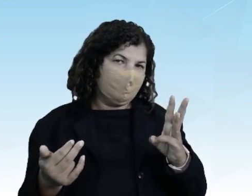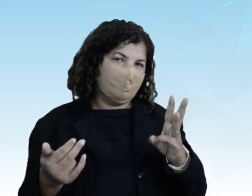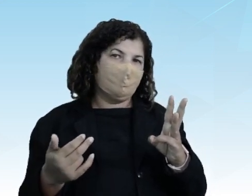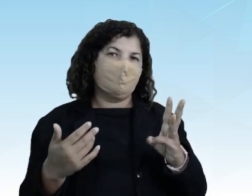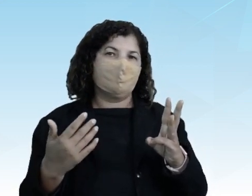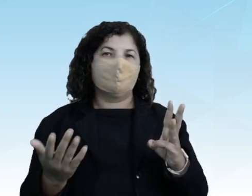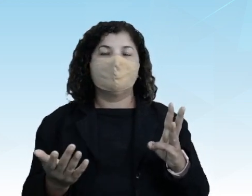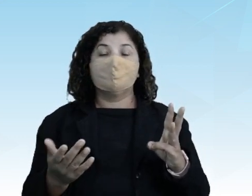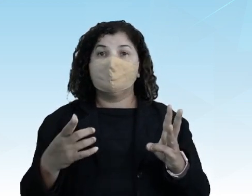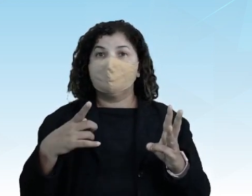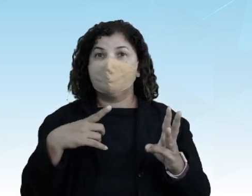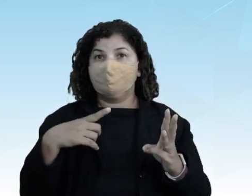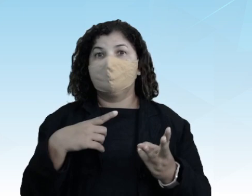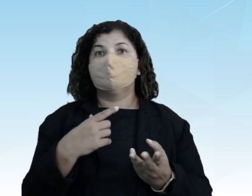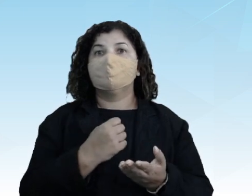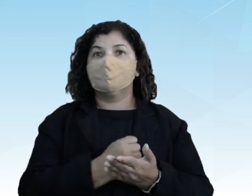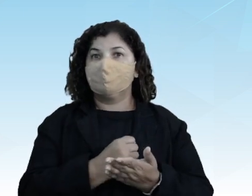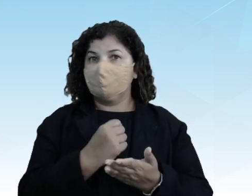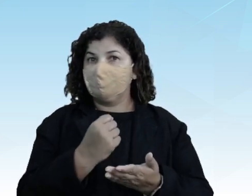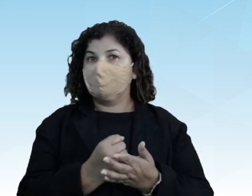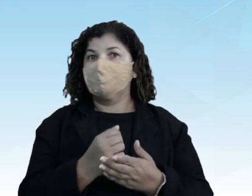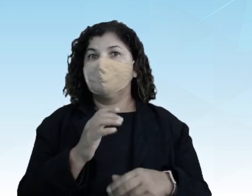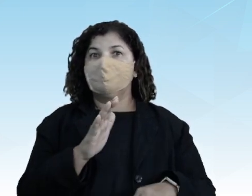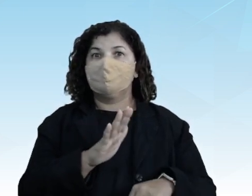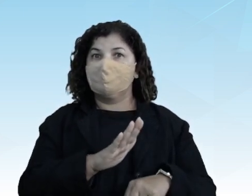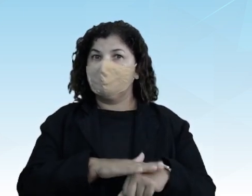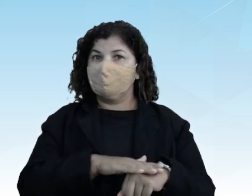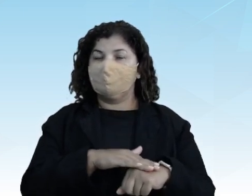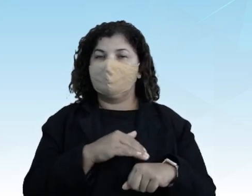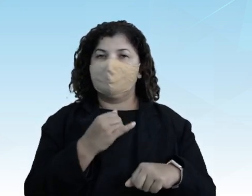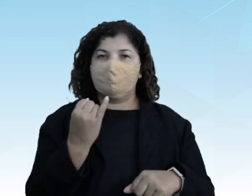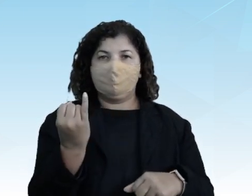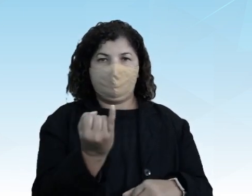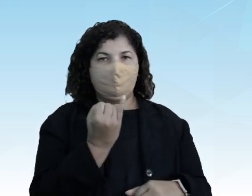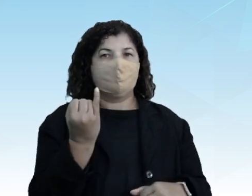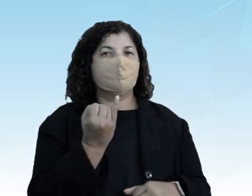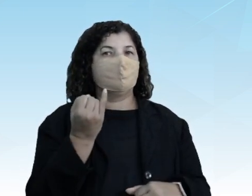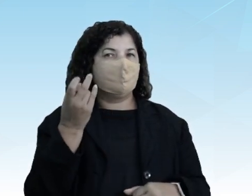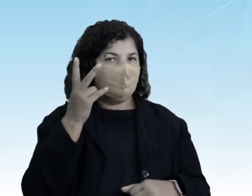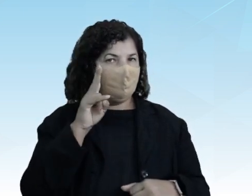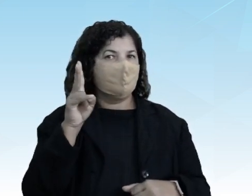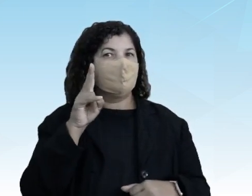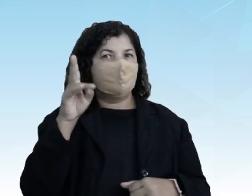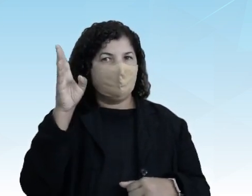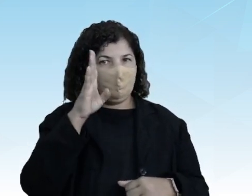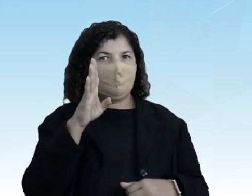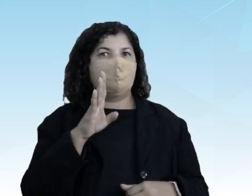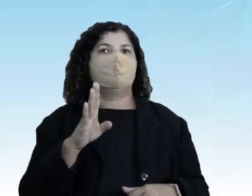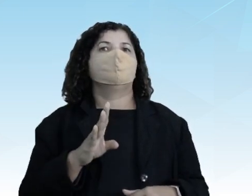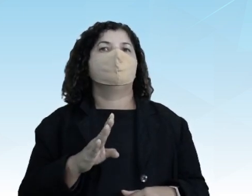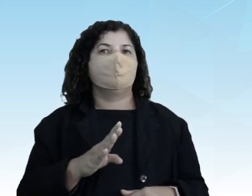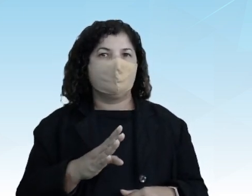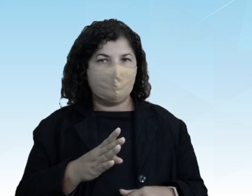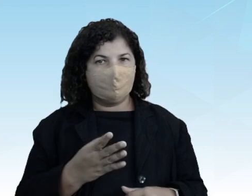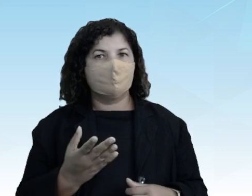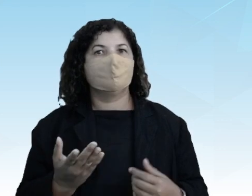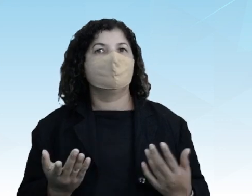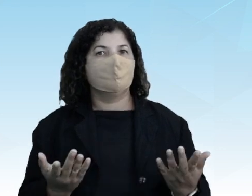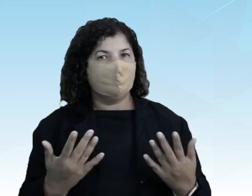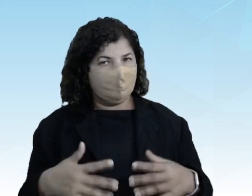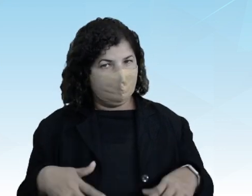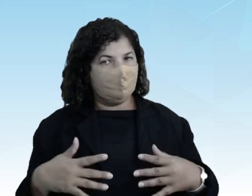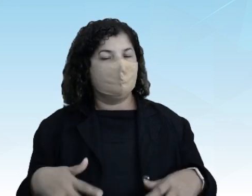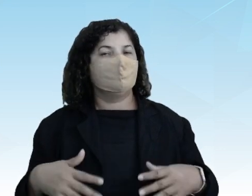Em um dos documentos mais importantes da história do Brasil. Então, apesar disso, né, a